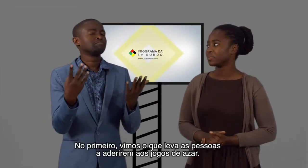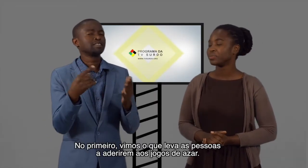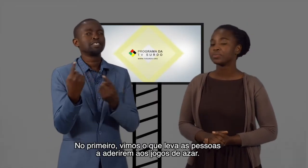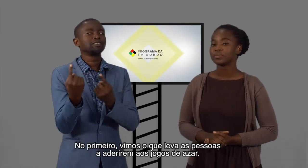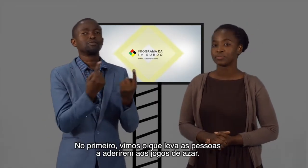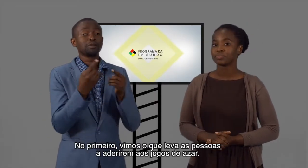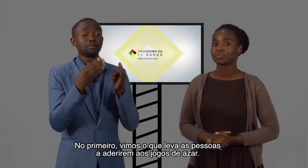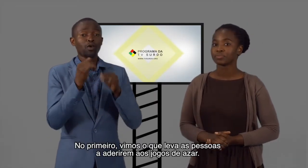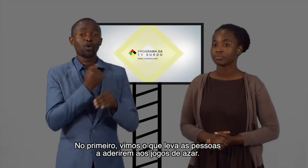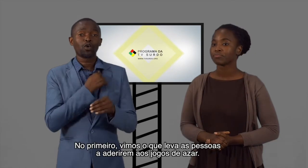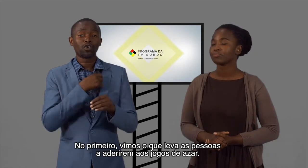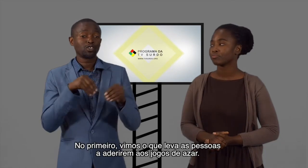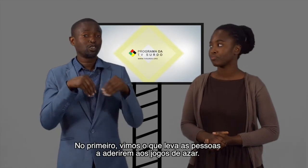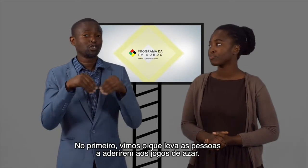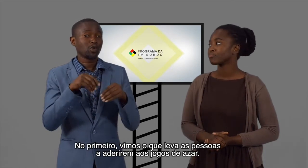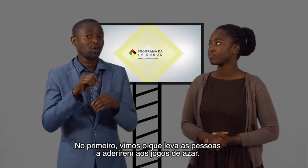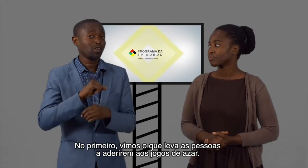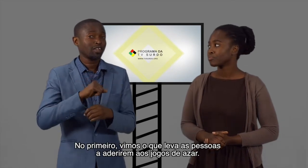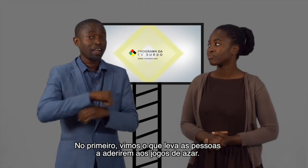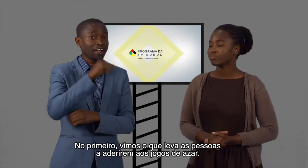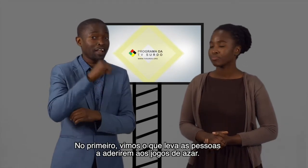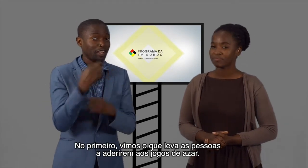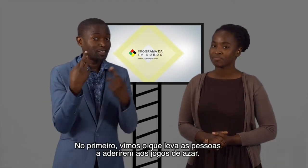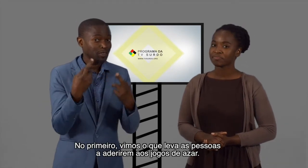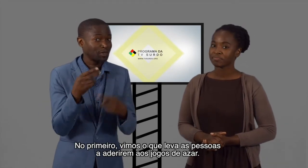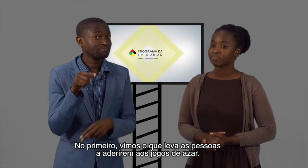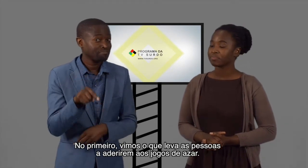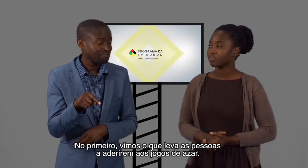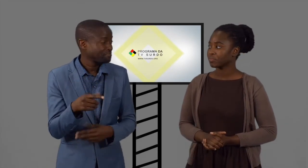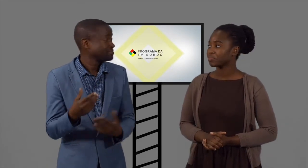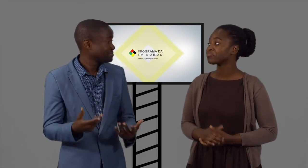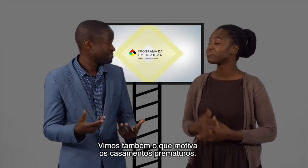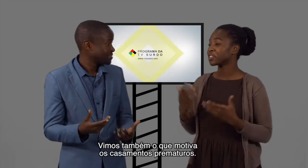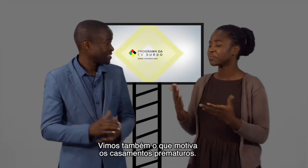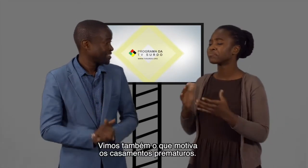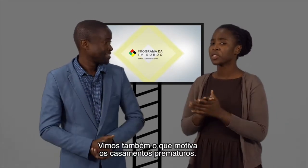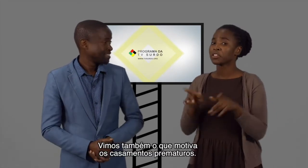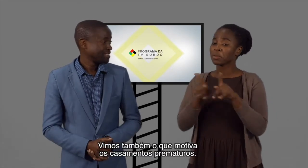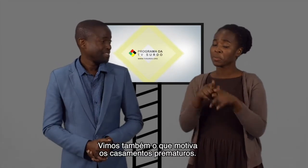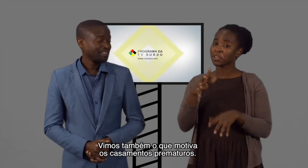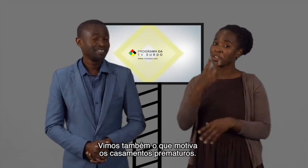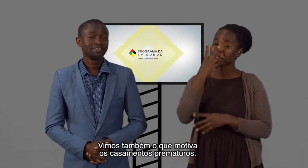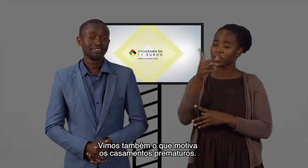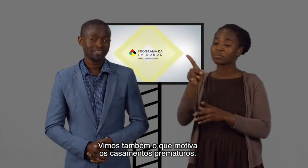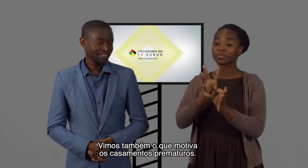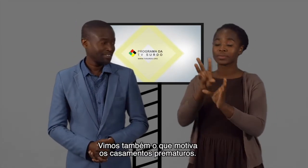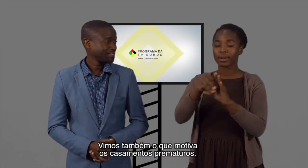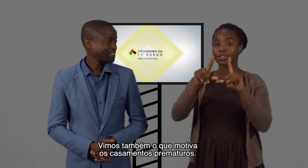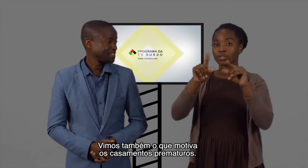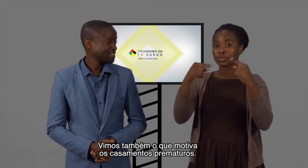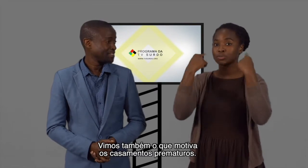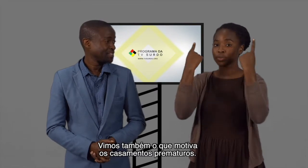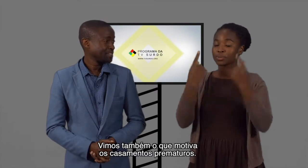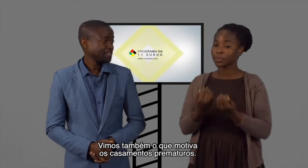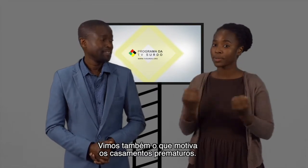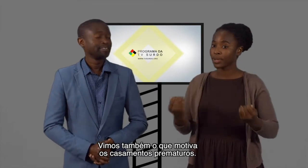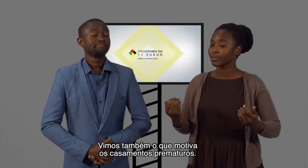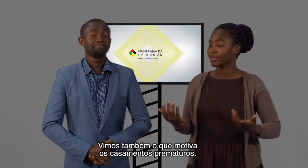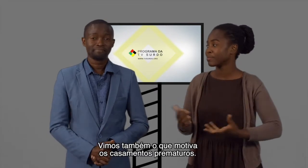o que leva as pessoas a aderirem aos jogos de azar. Vimos também o que motiva os casamentos